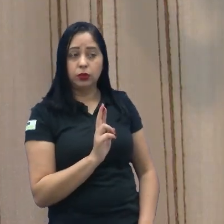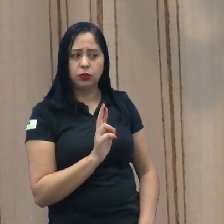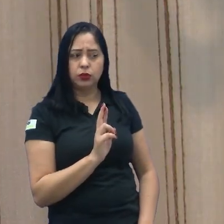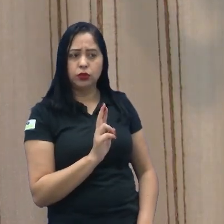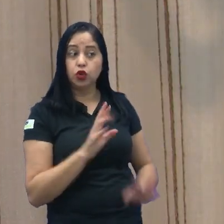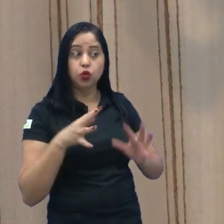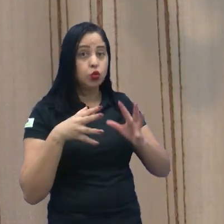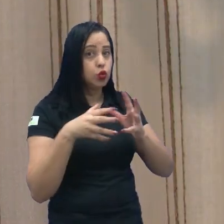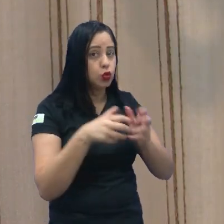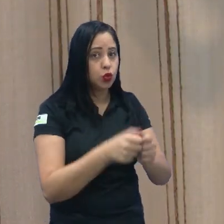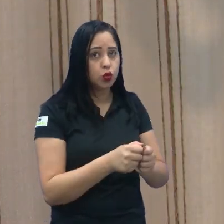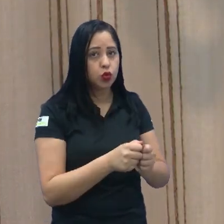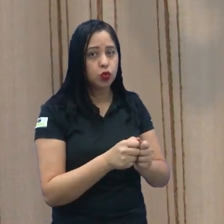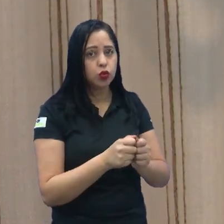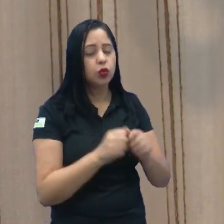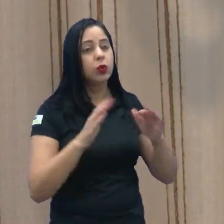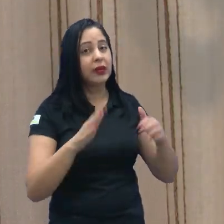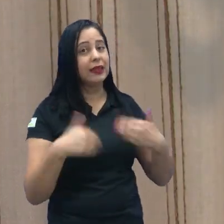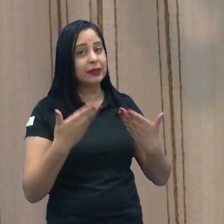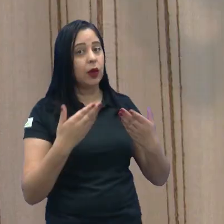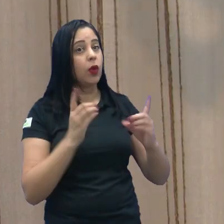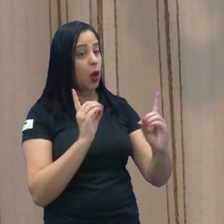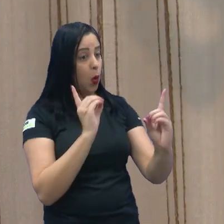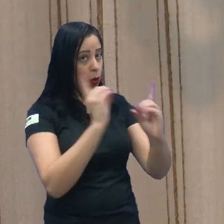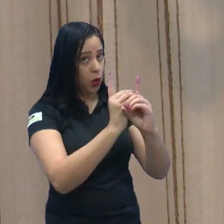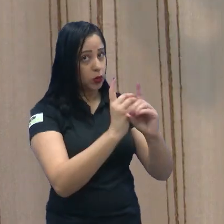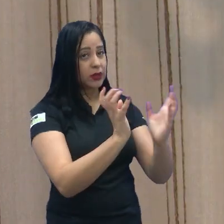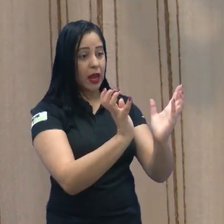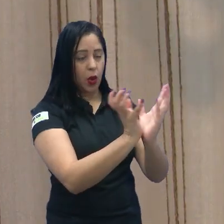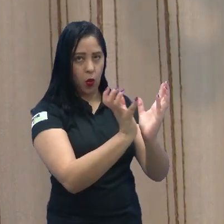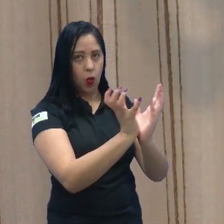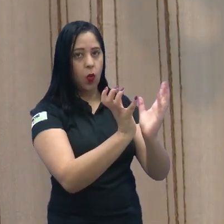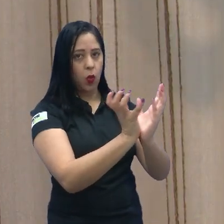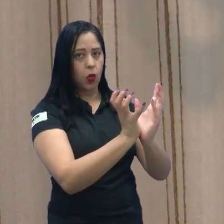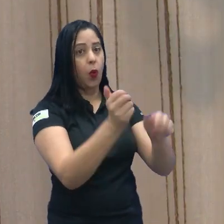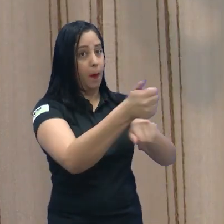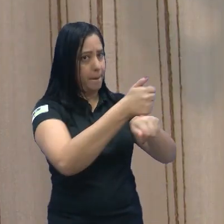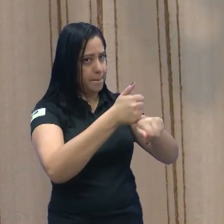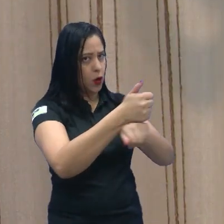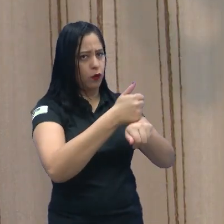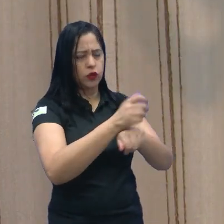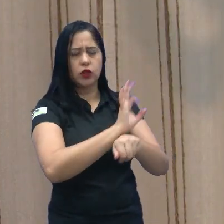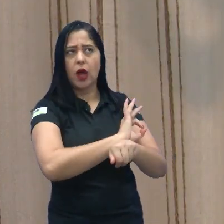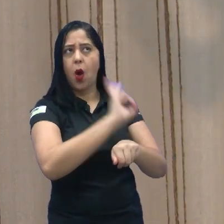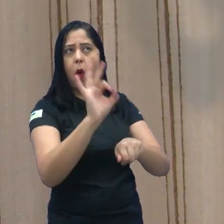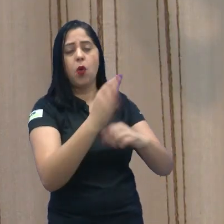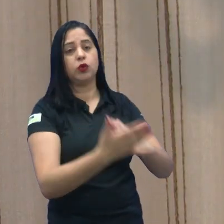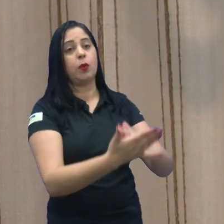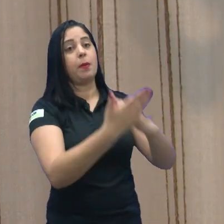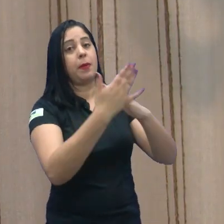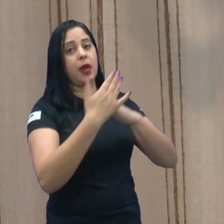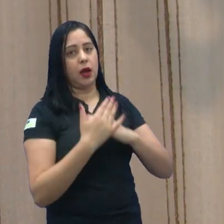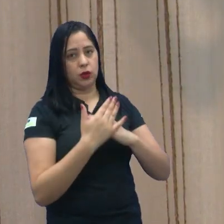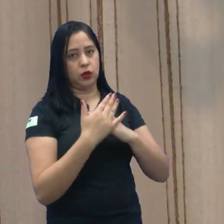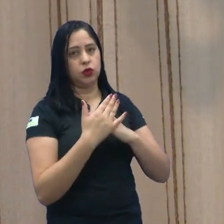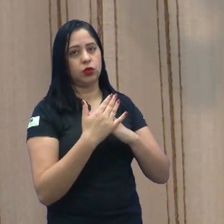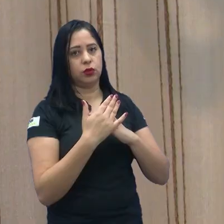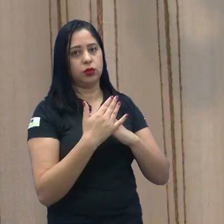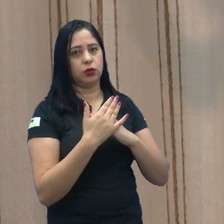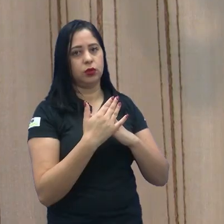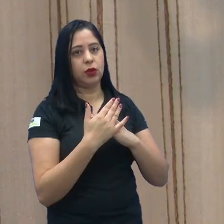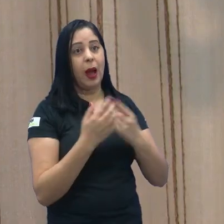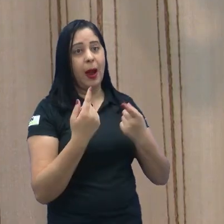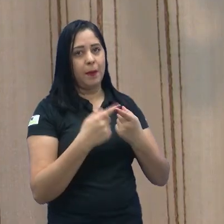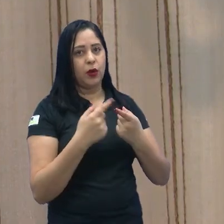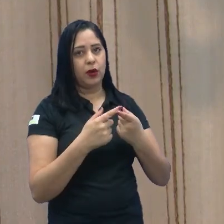alguma. Então eu encontrei uma equipe muito profissional que me ajudou nesse processo para que a minha segunda